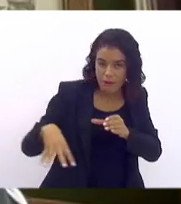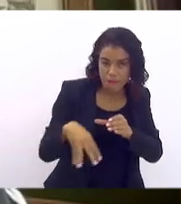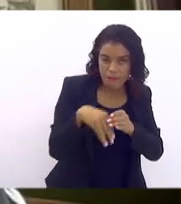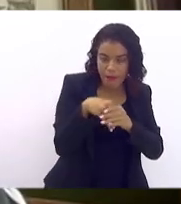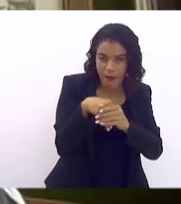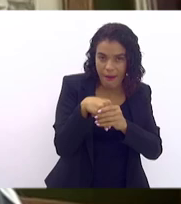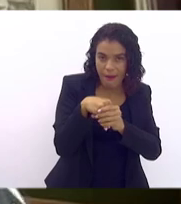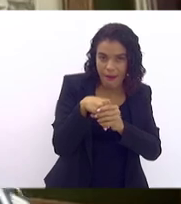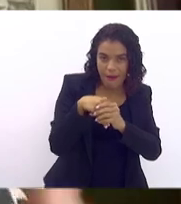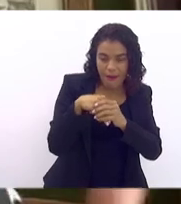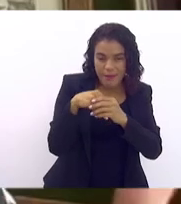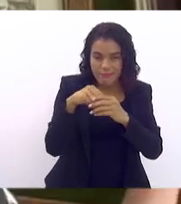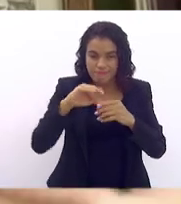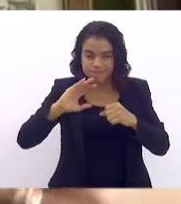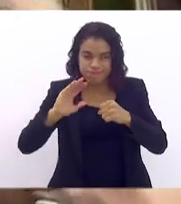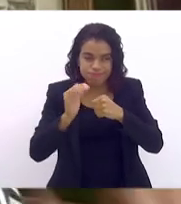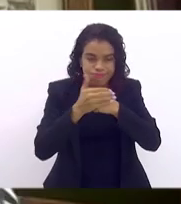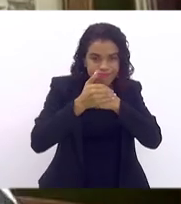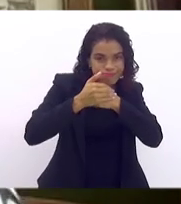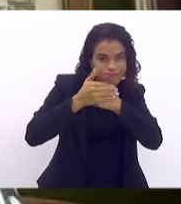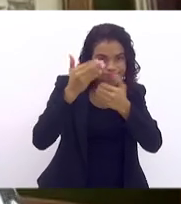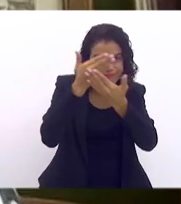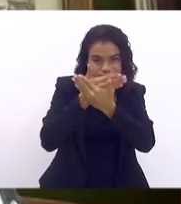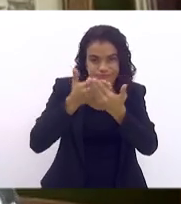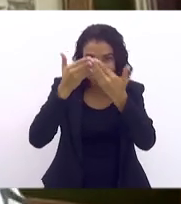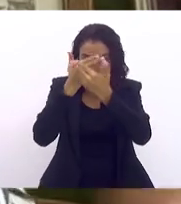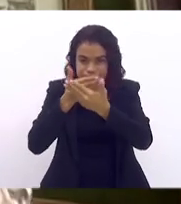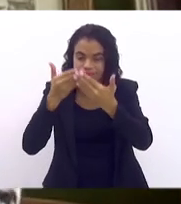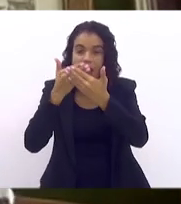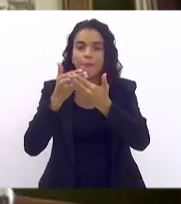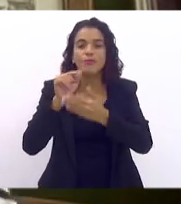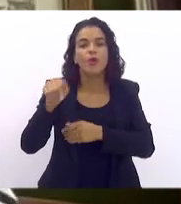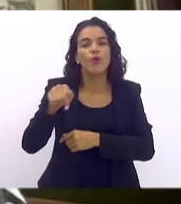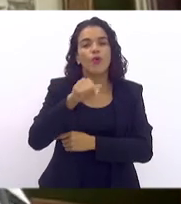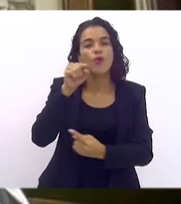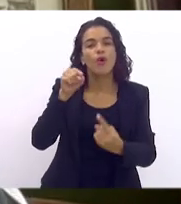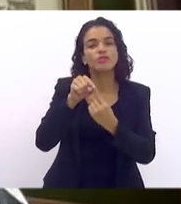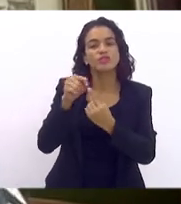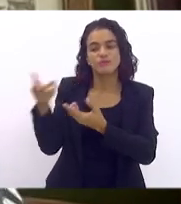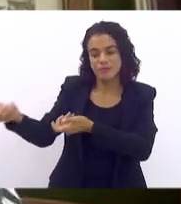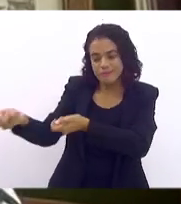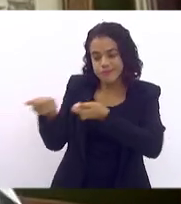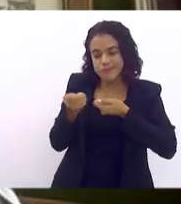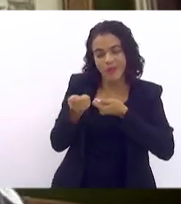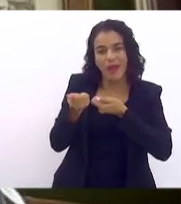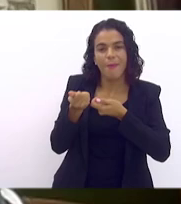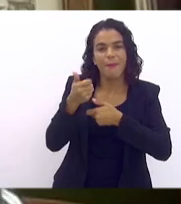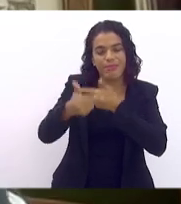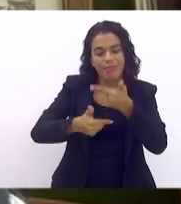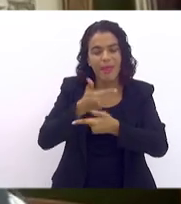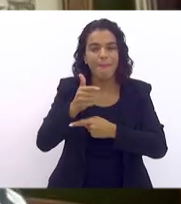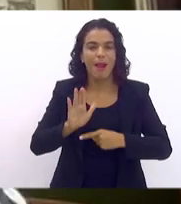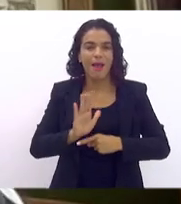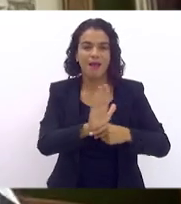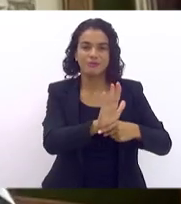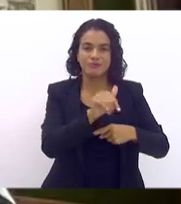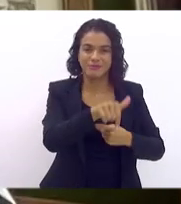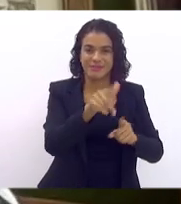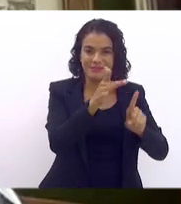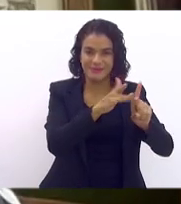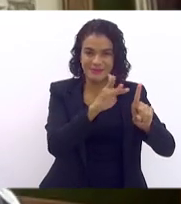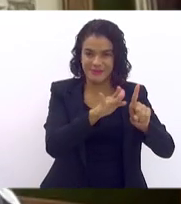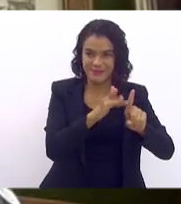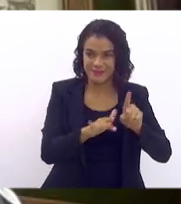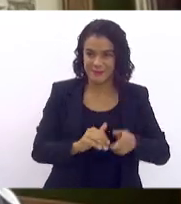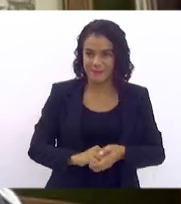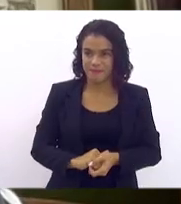e que nós conseguimos trazê-los, né, pro lado do bem, para que ajudassem essas vítimas. Eu quero deixar